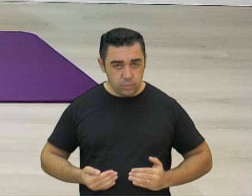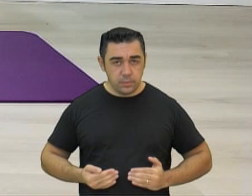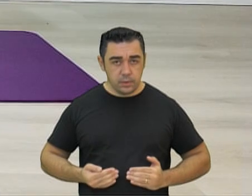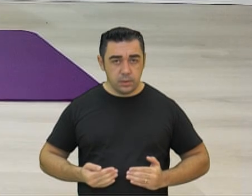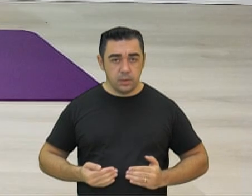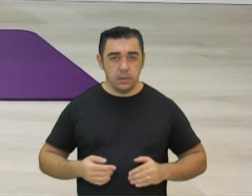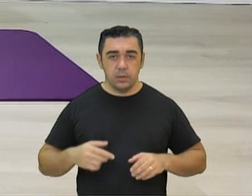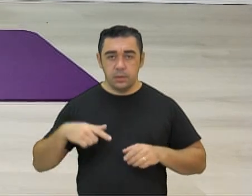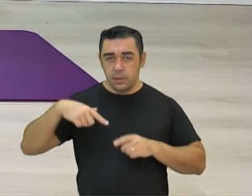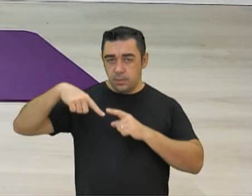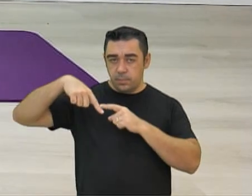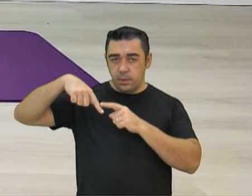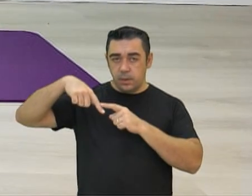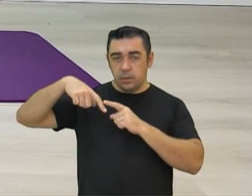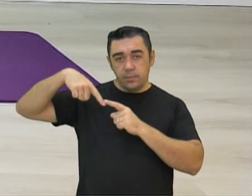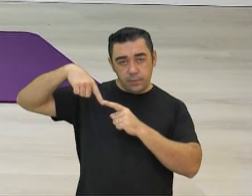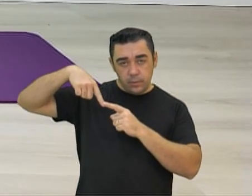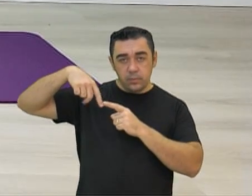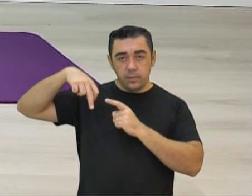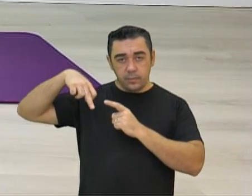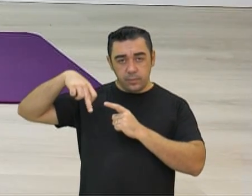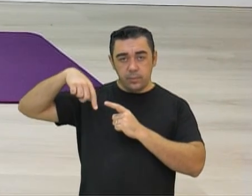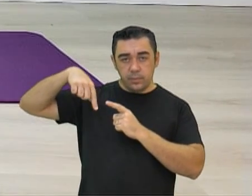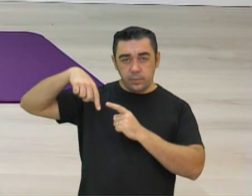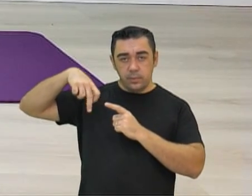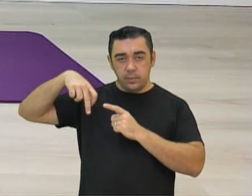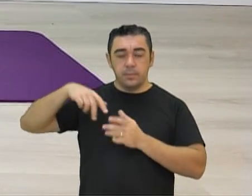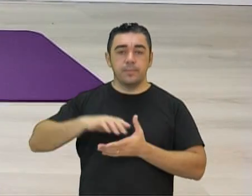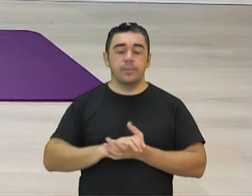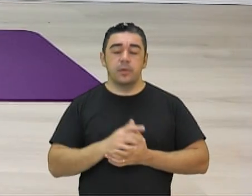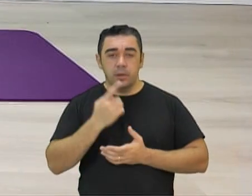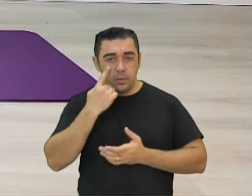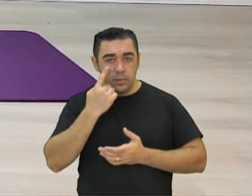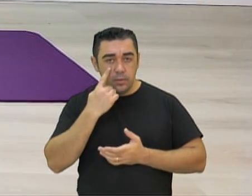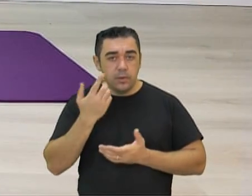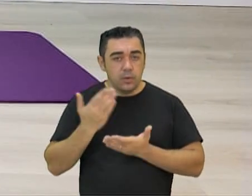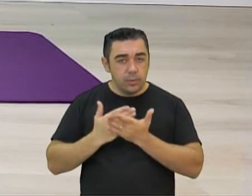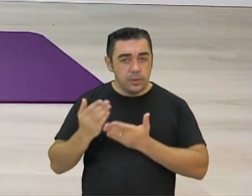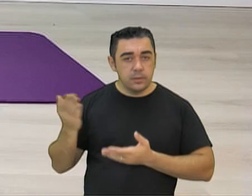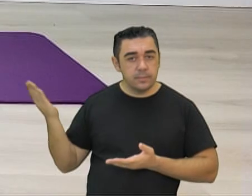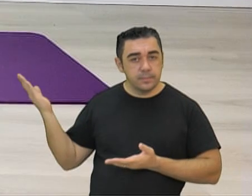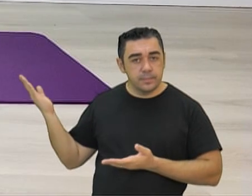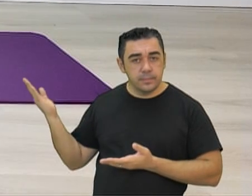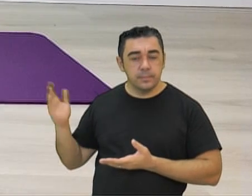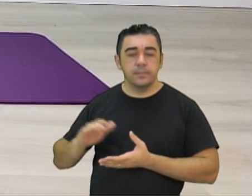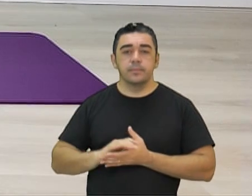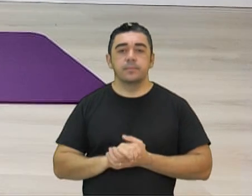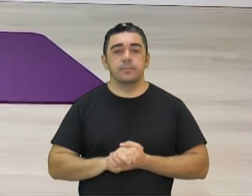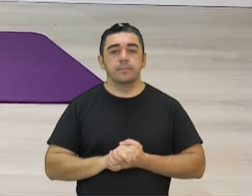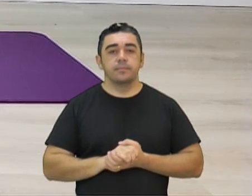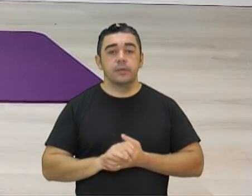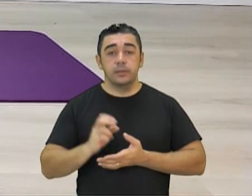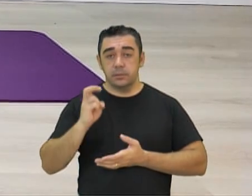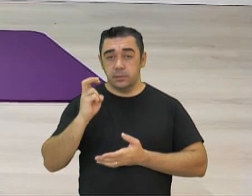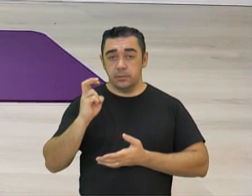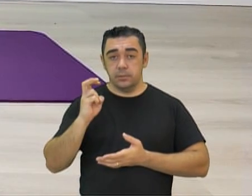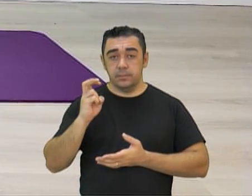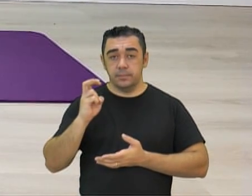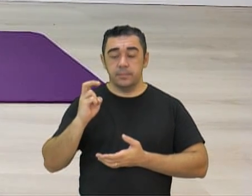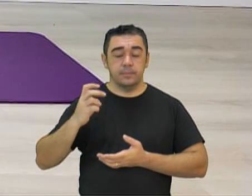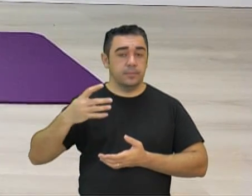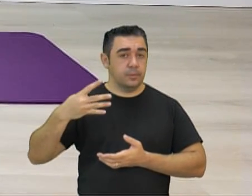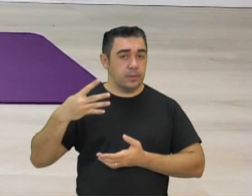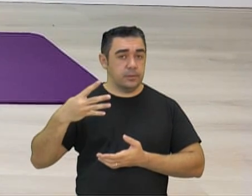flexionadas, a outra estendida. Mãos aqui em cima e sobe. 5,